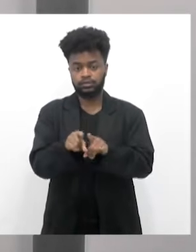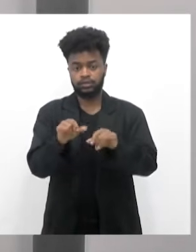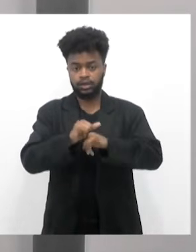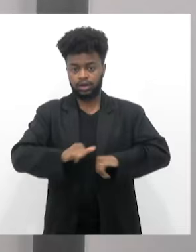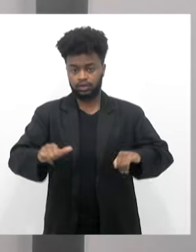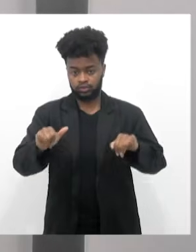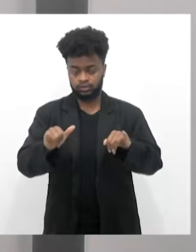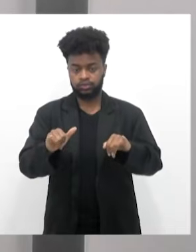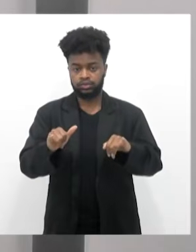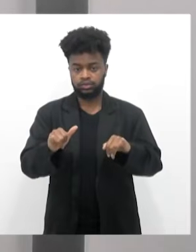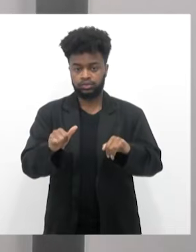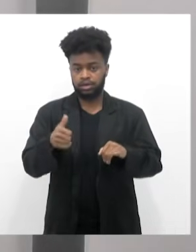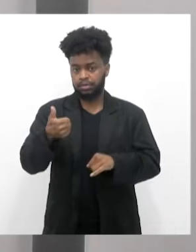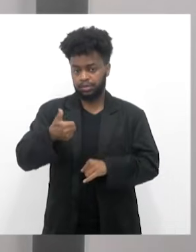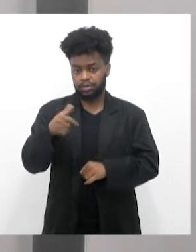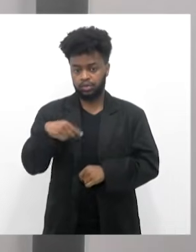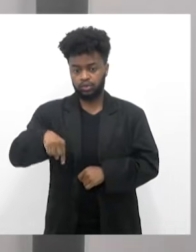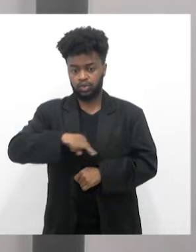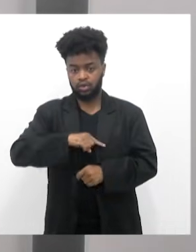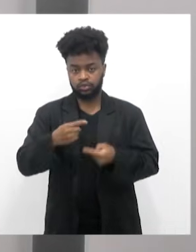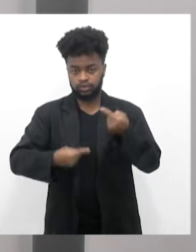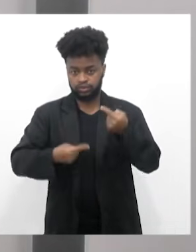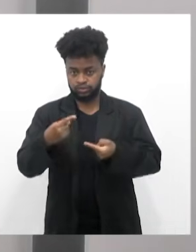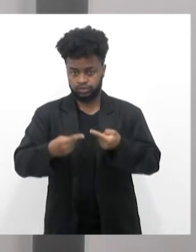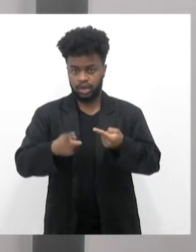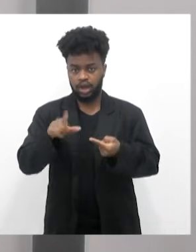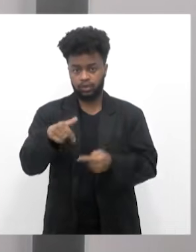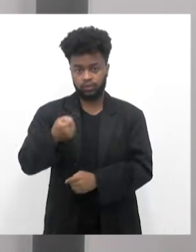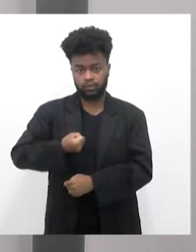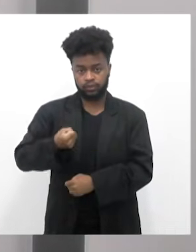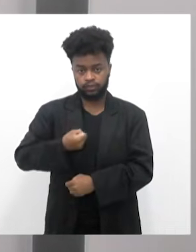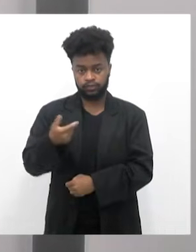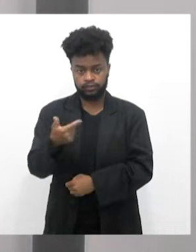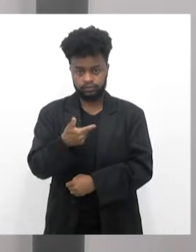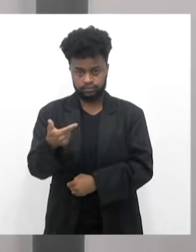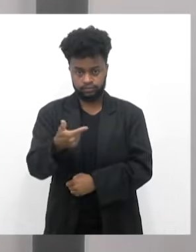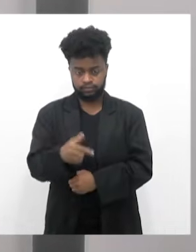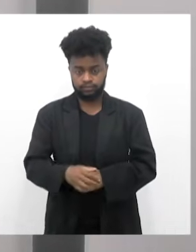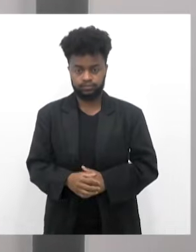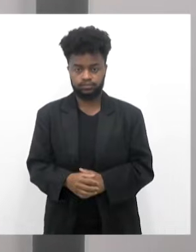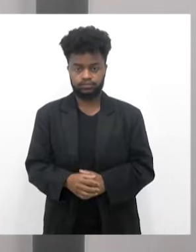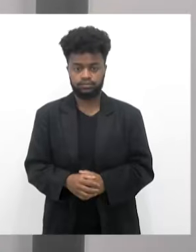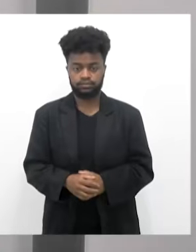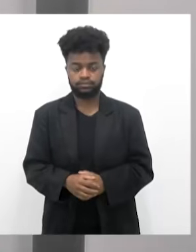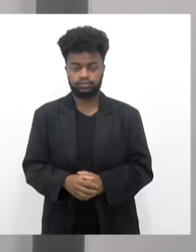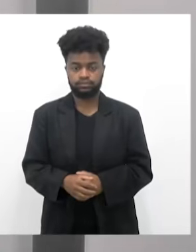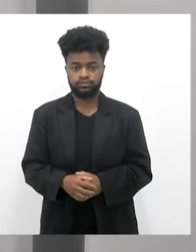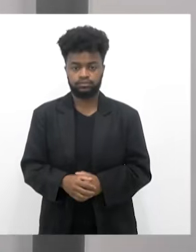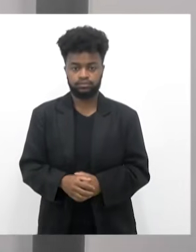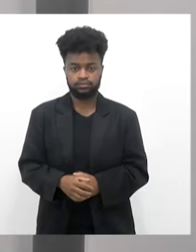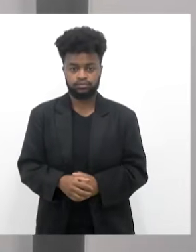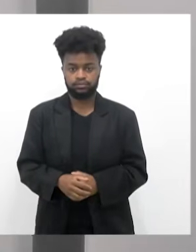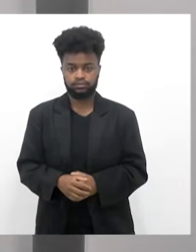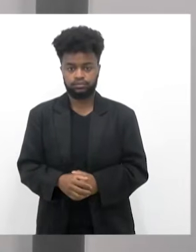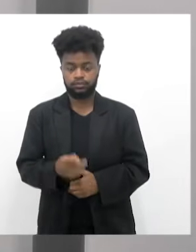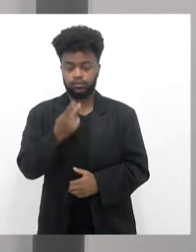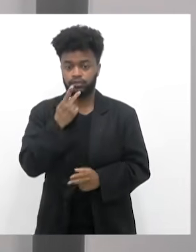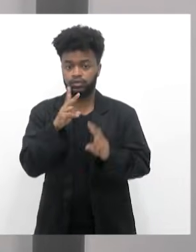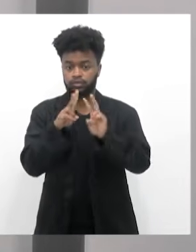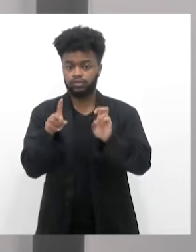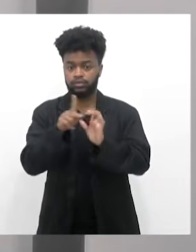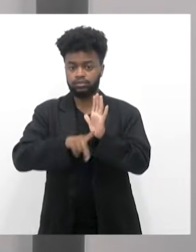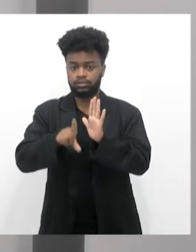anuncio o primeiro item a ser discutido, que é justamente o item número 22 da pauta. Trata-se do projeto